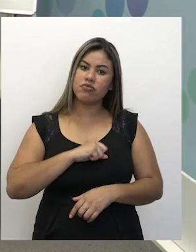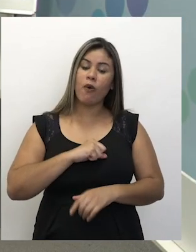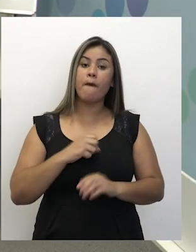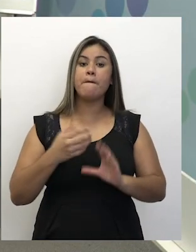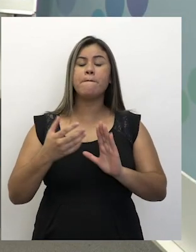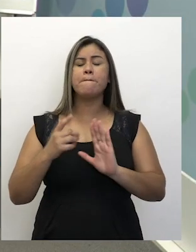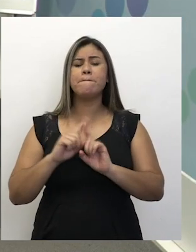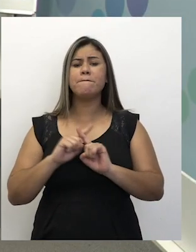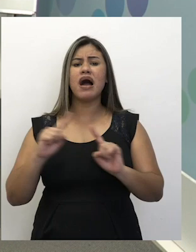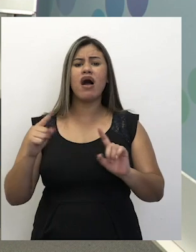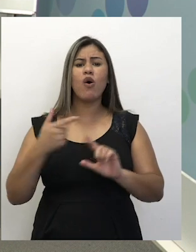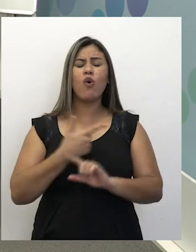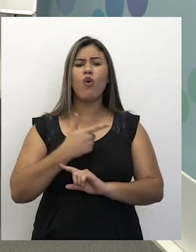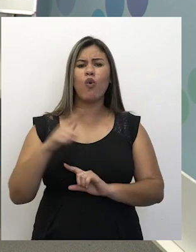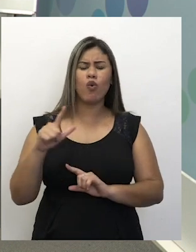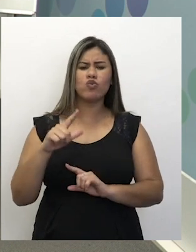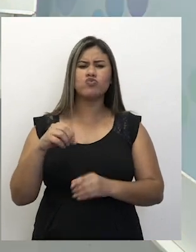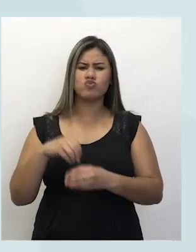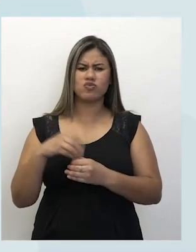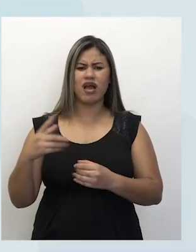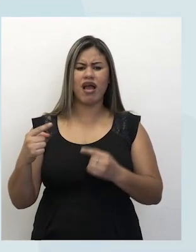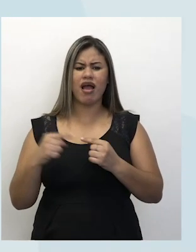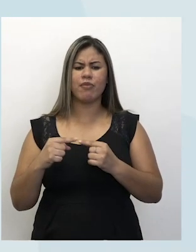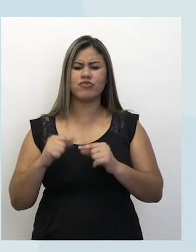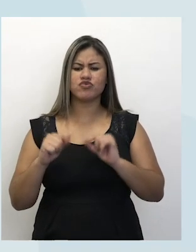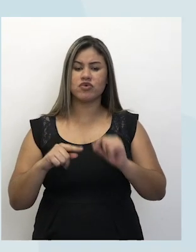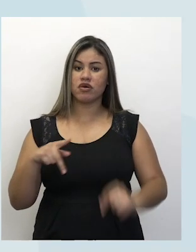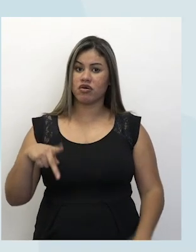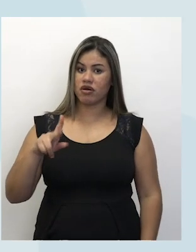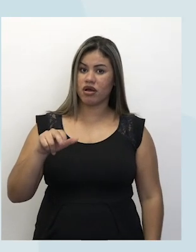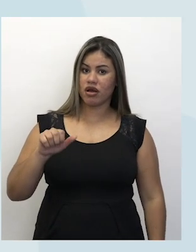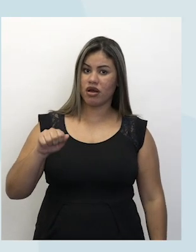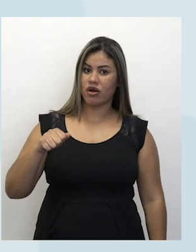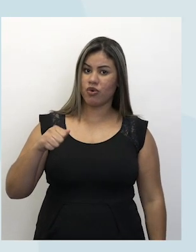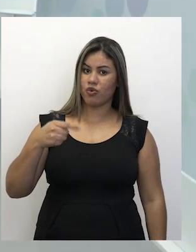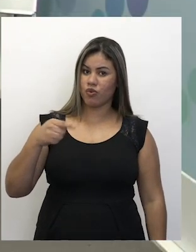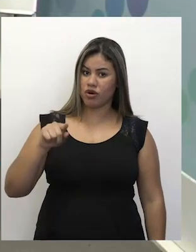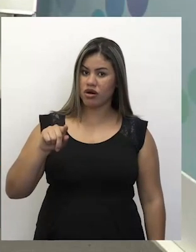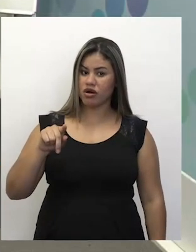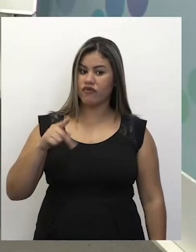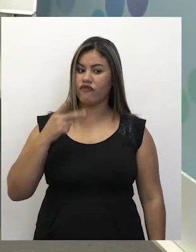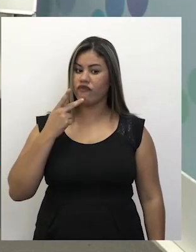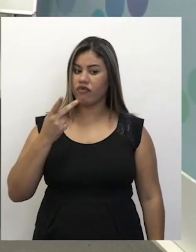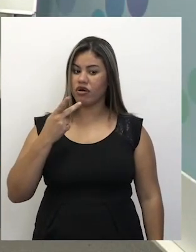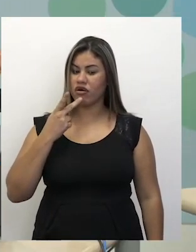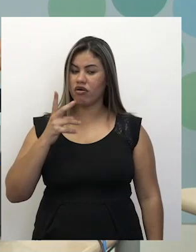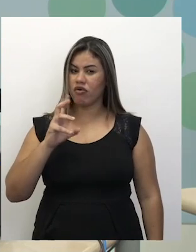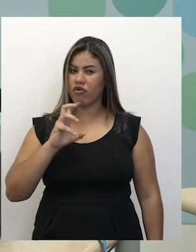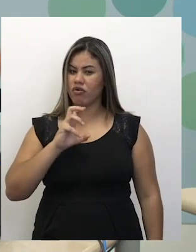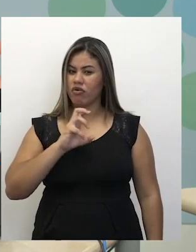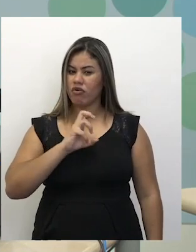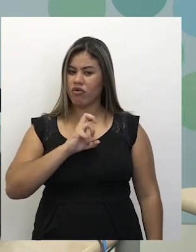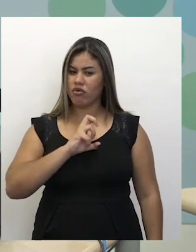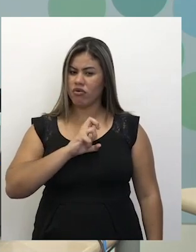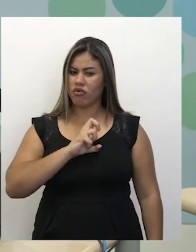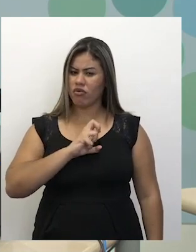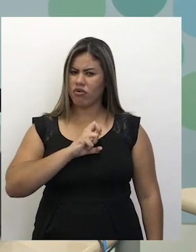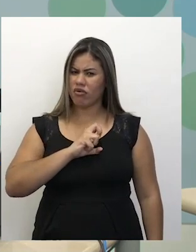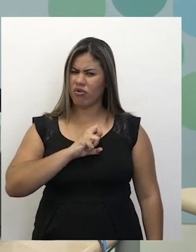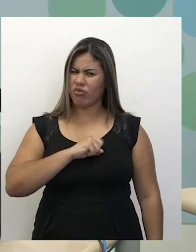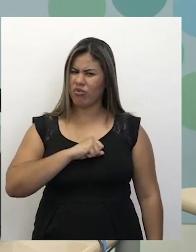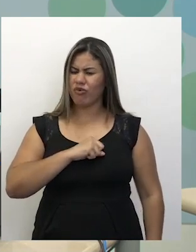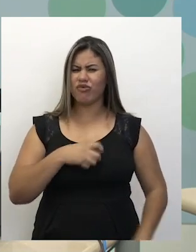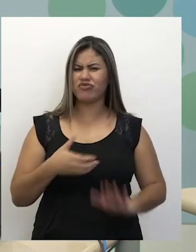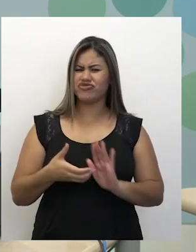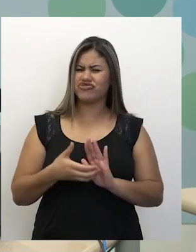tese aqui vamos lá em Cauã também que o amor é um novo Engenho que tira o que você